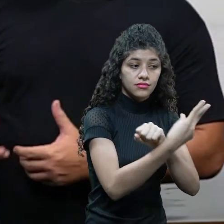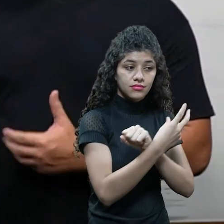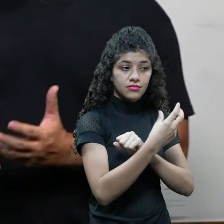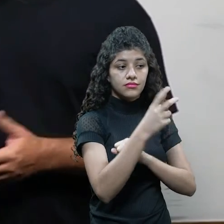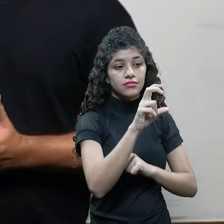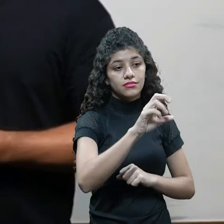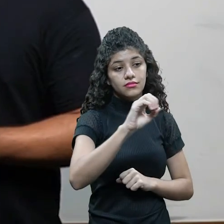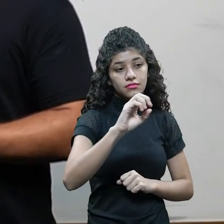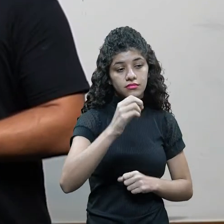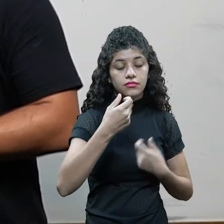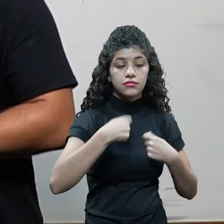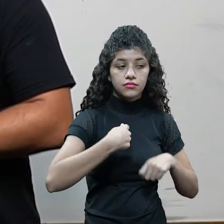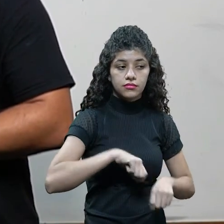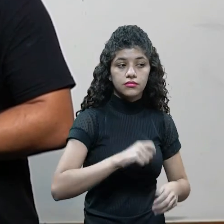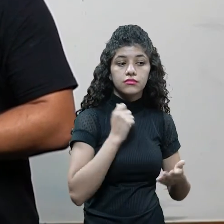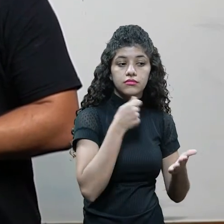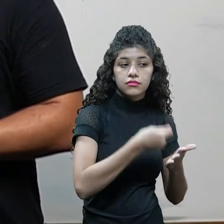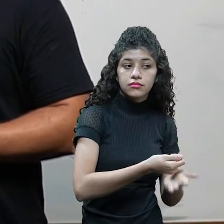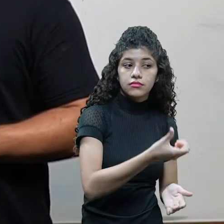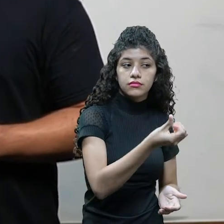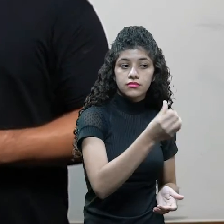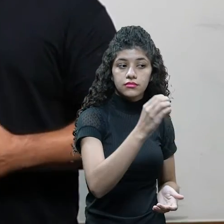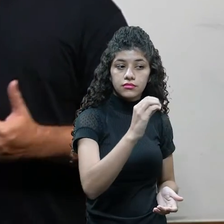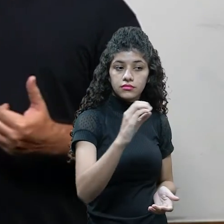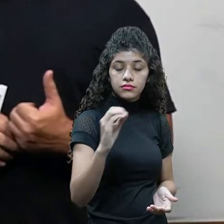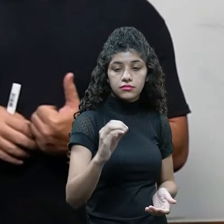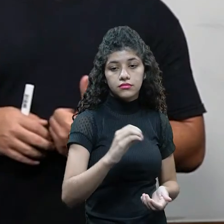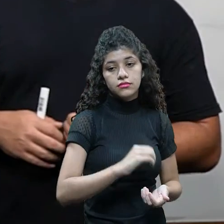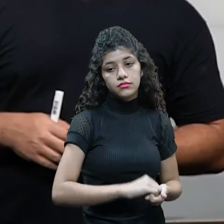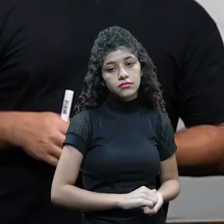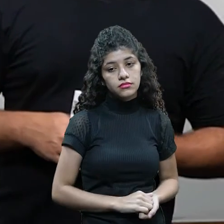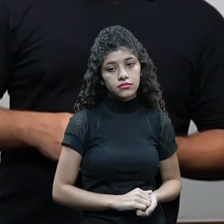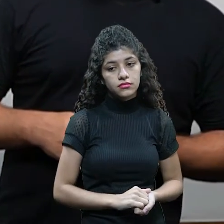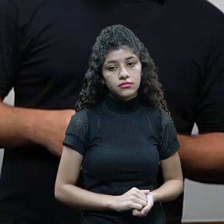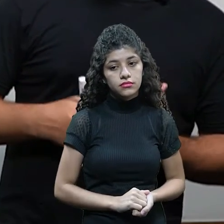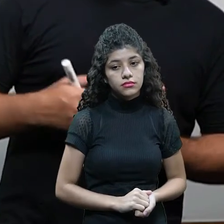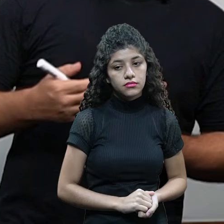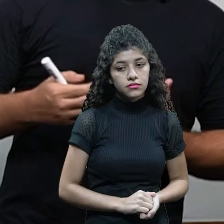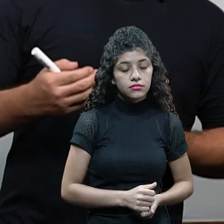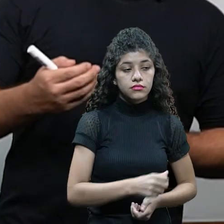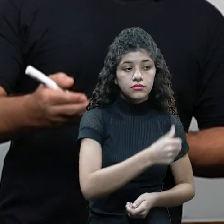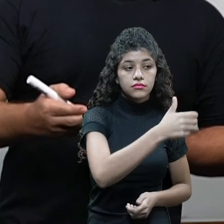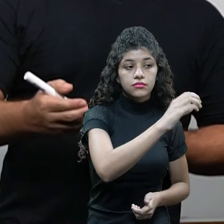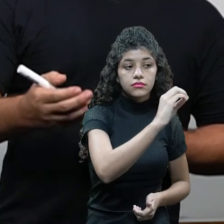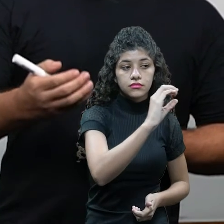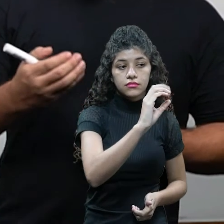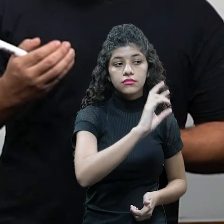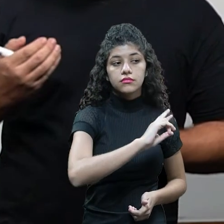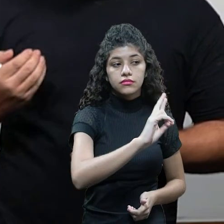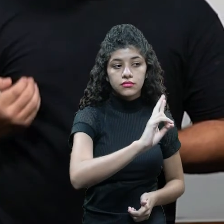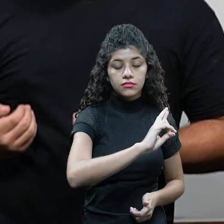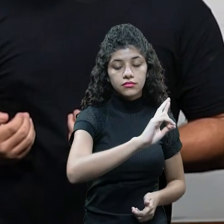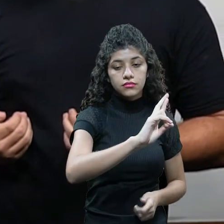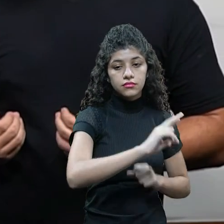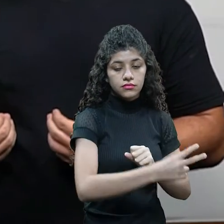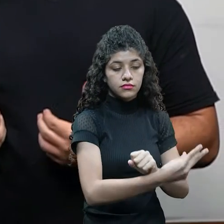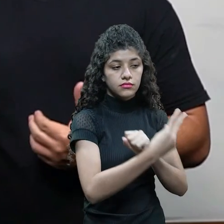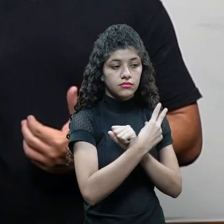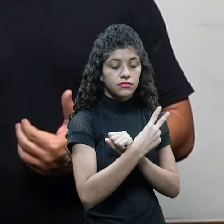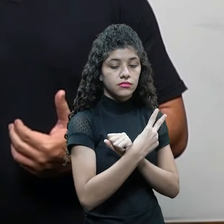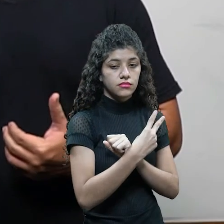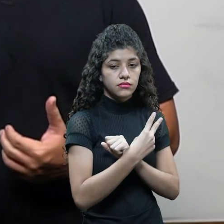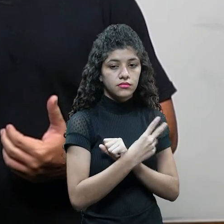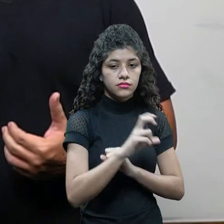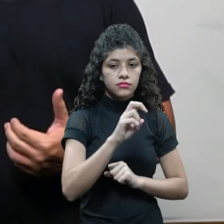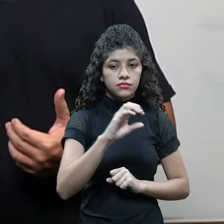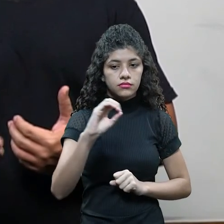você vai ter que me pagar 600. Os juros não é de 600, os juros é de R$100. A pessoa me deu 500, eu